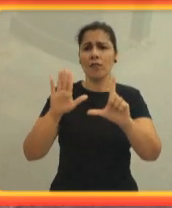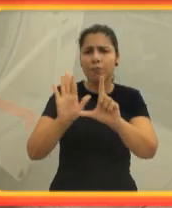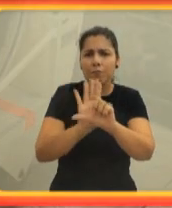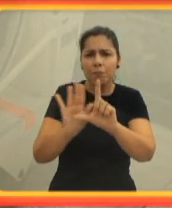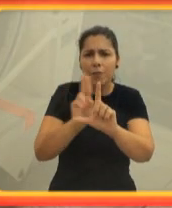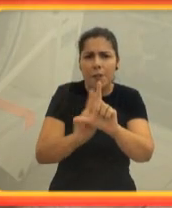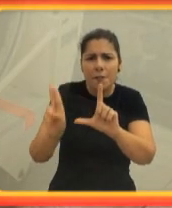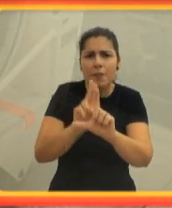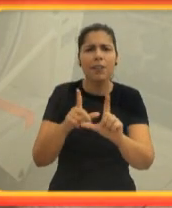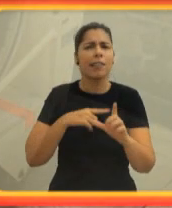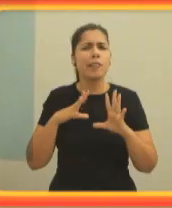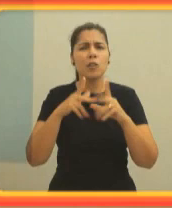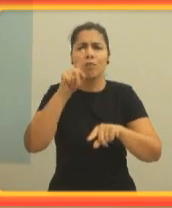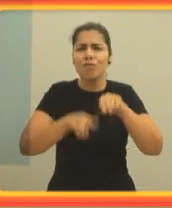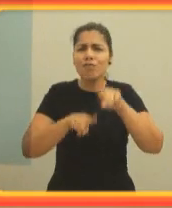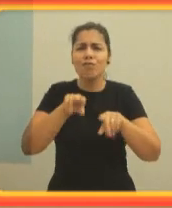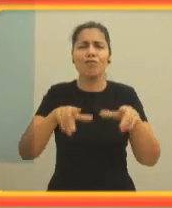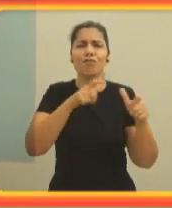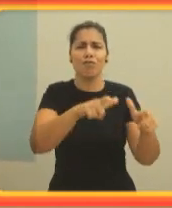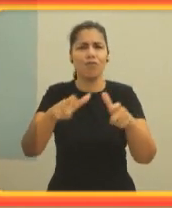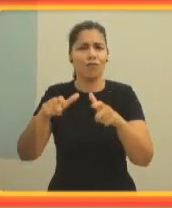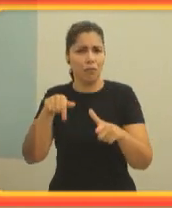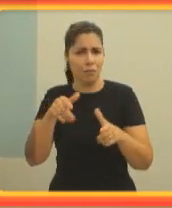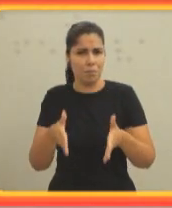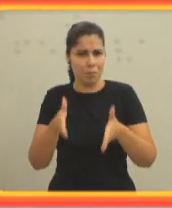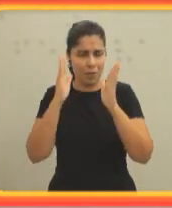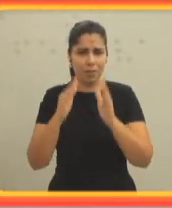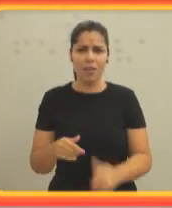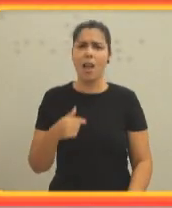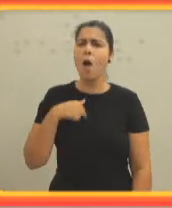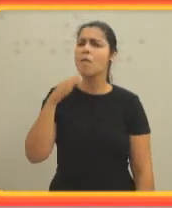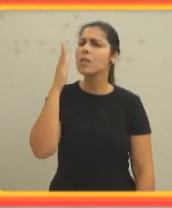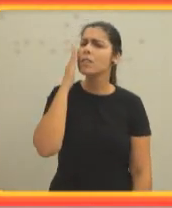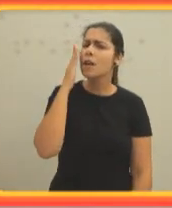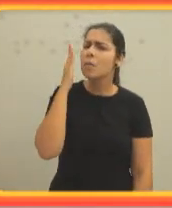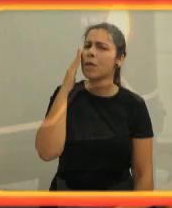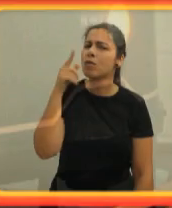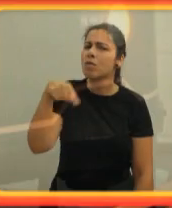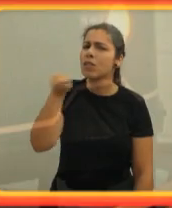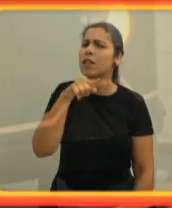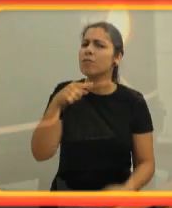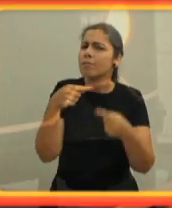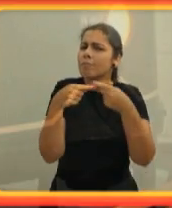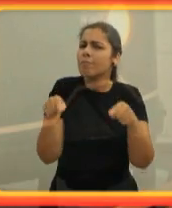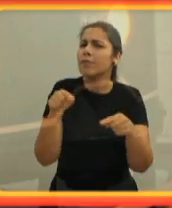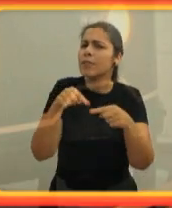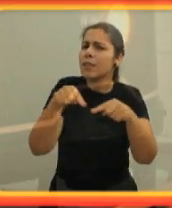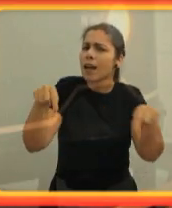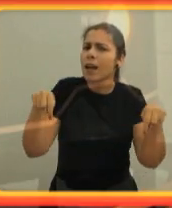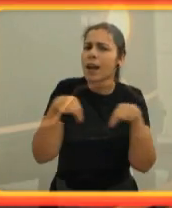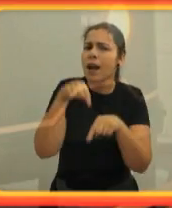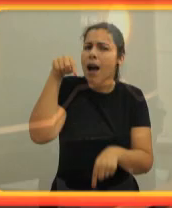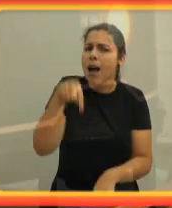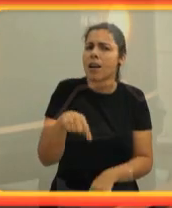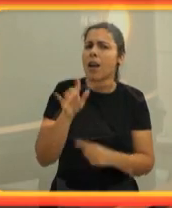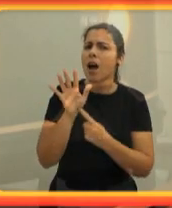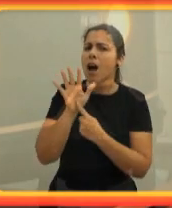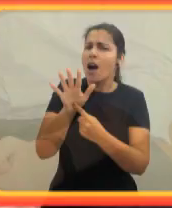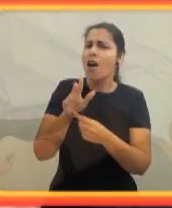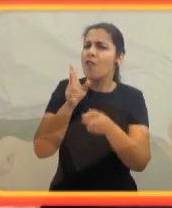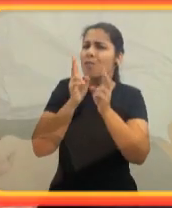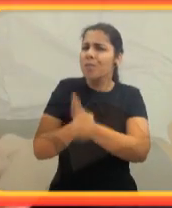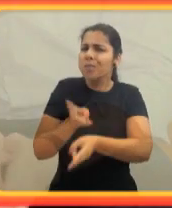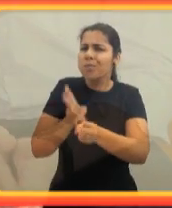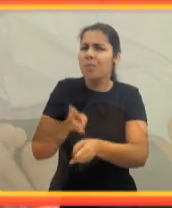plataformas de elevação de cadeira de roda, banheiros, legendas em braille em todos os equipamentos e espaços do prédio. Eu